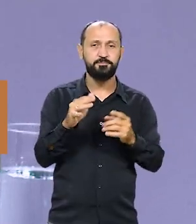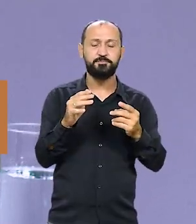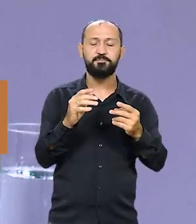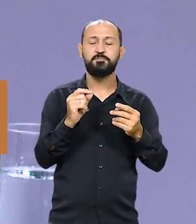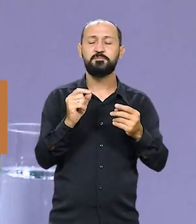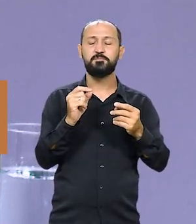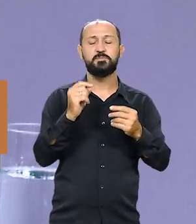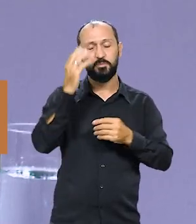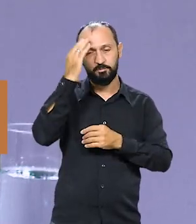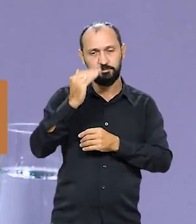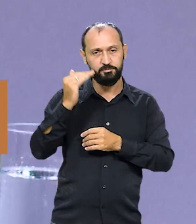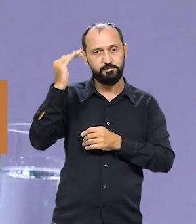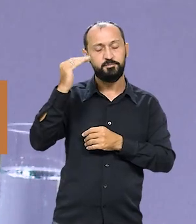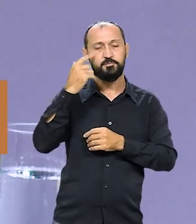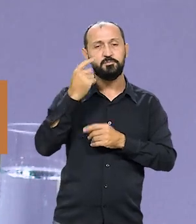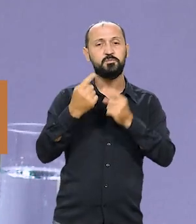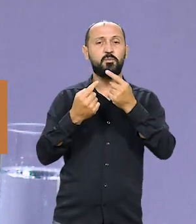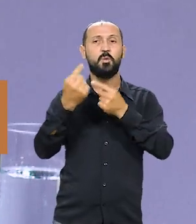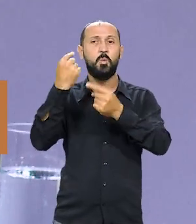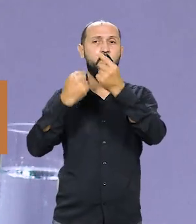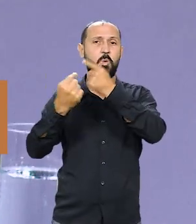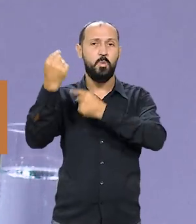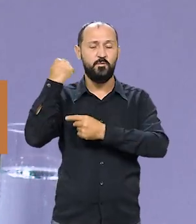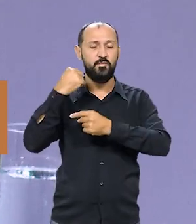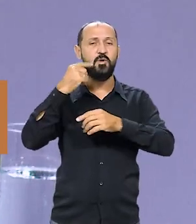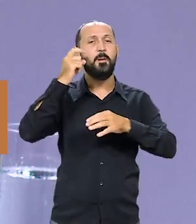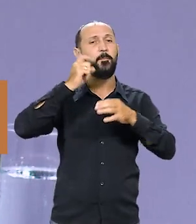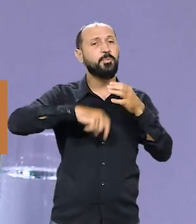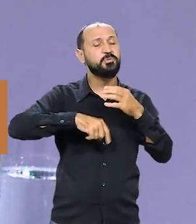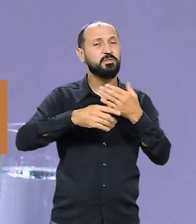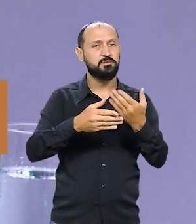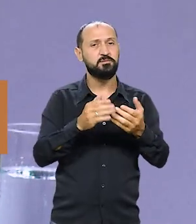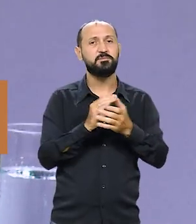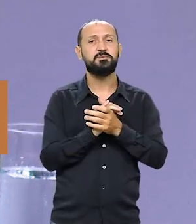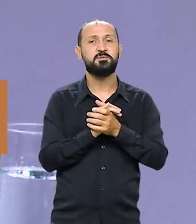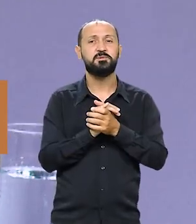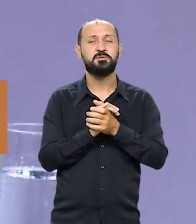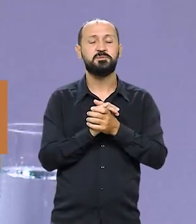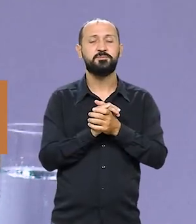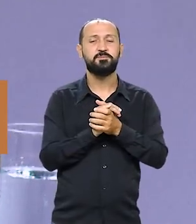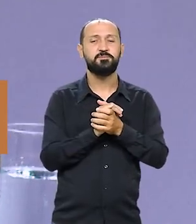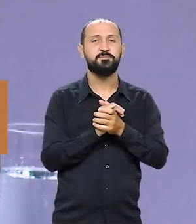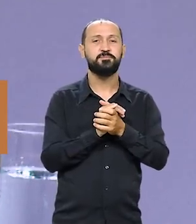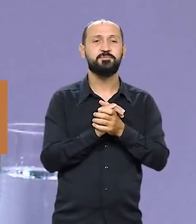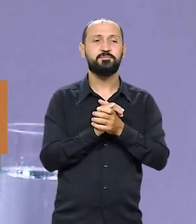essa criança, esse adolescente que foi lá atrás abusado dessa forma,